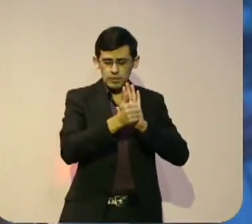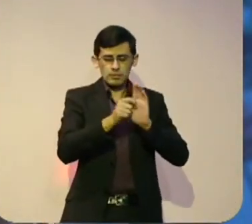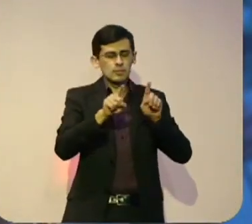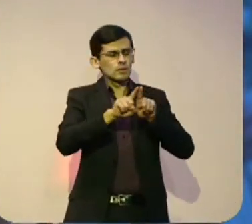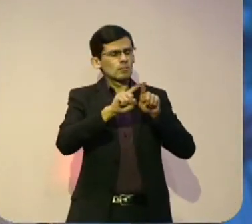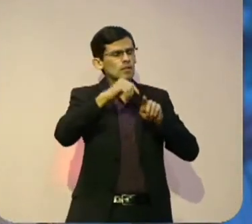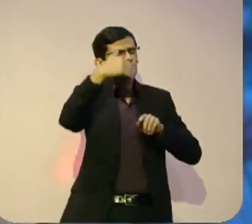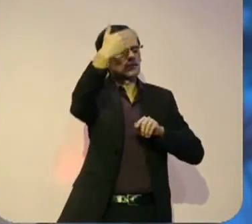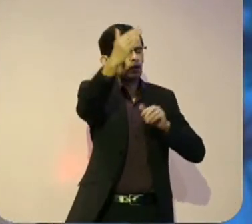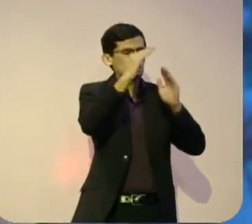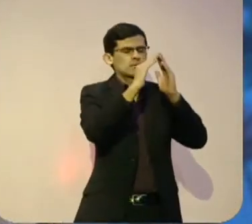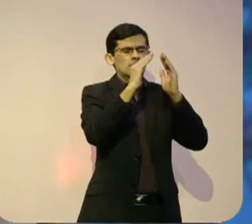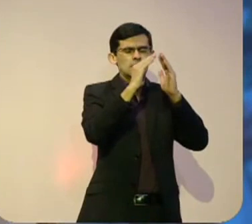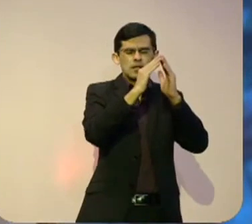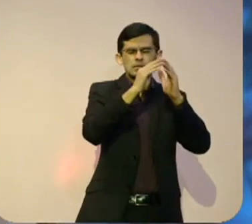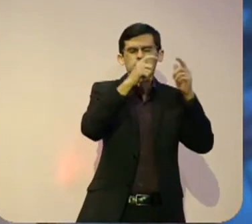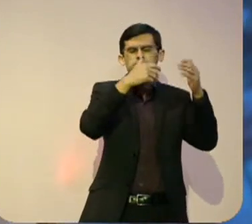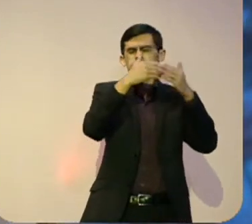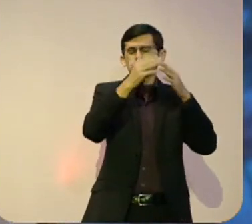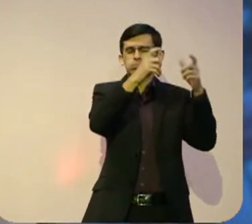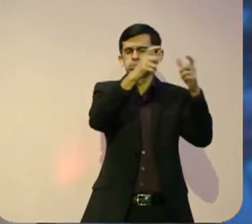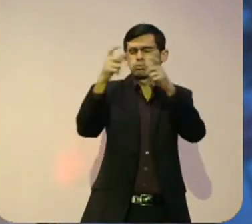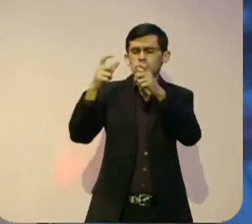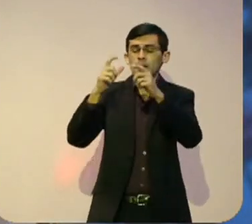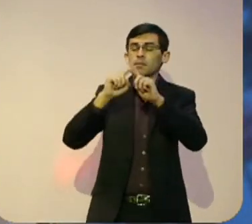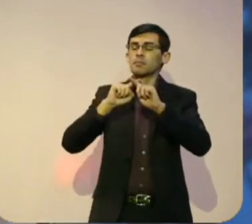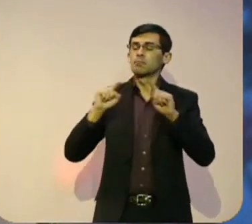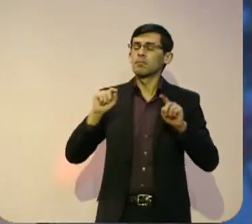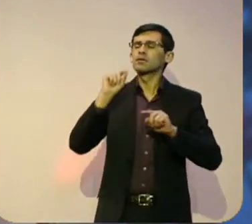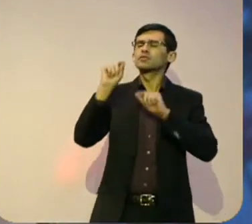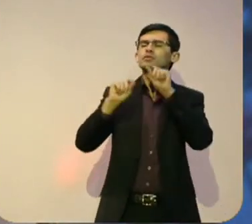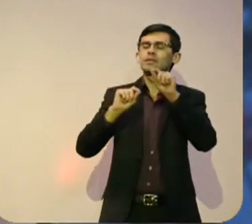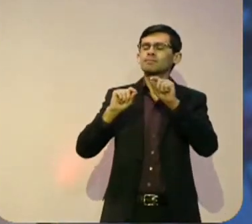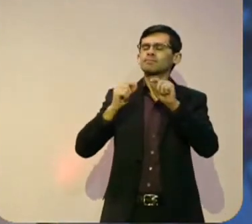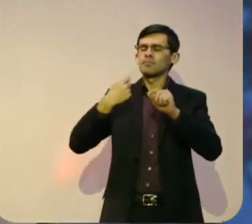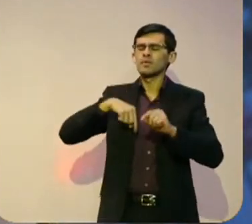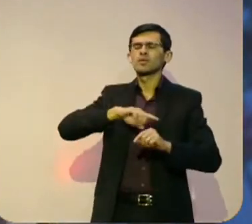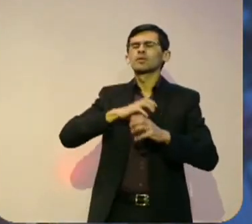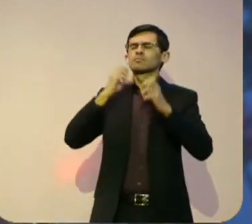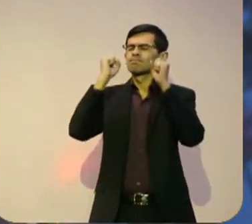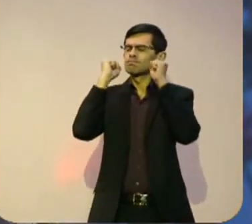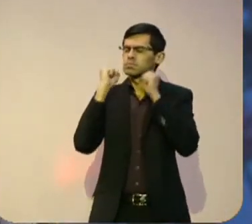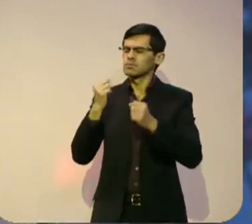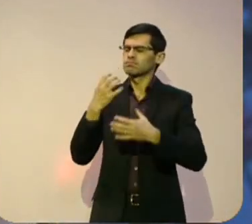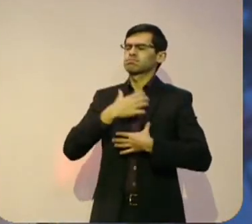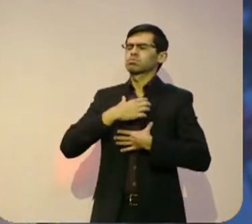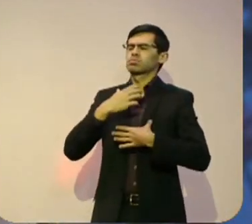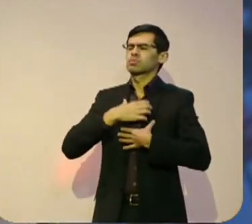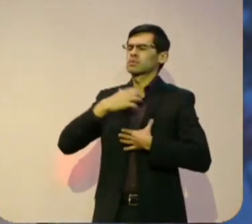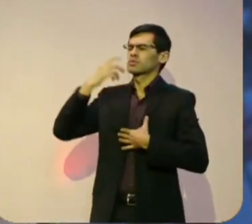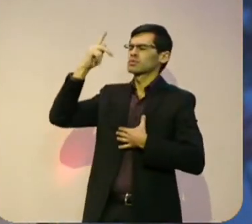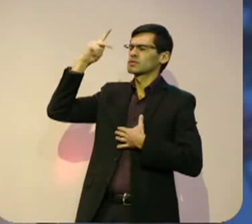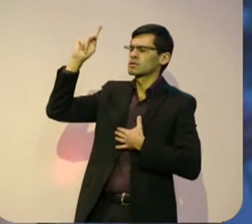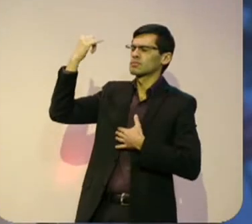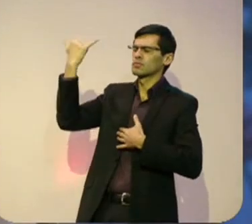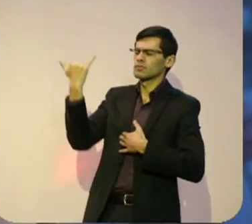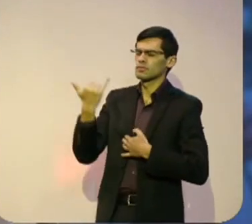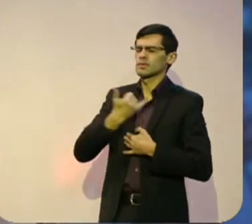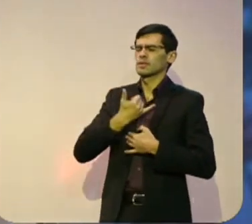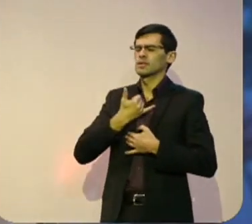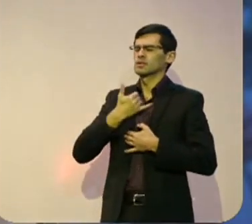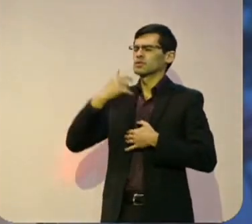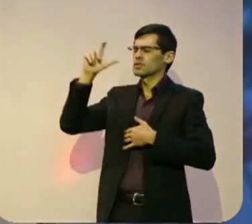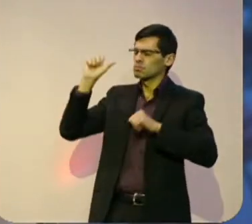lado, na tela das pessoas, e que ali e aqui nós sintamos o Teu agir, para